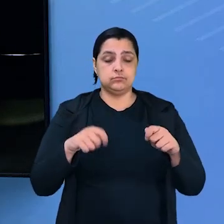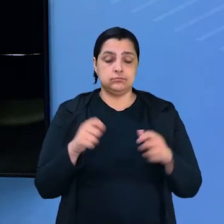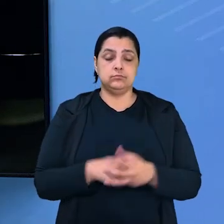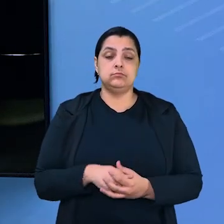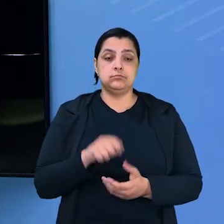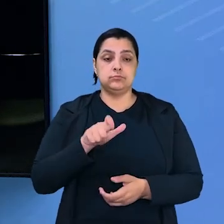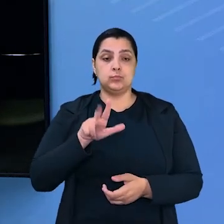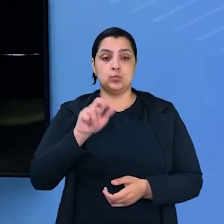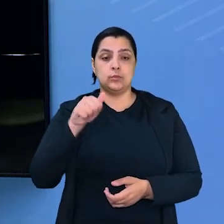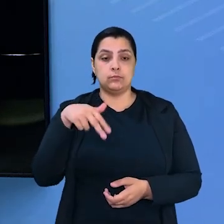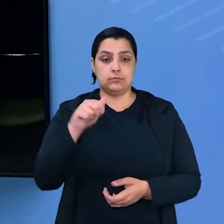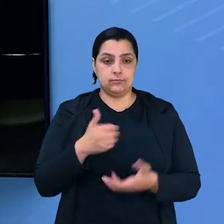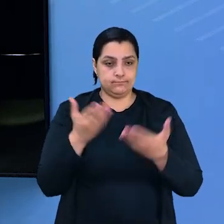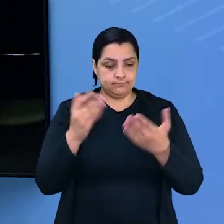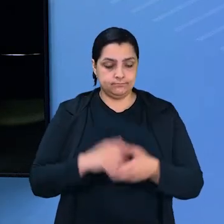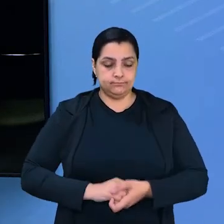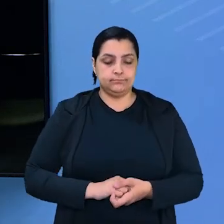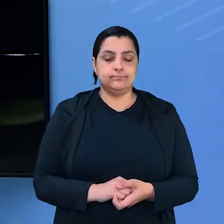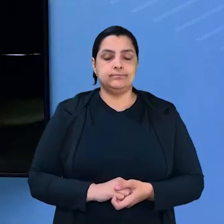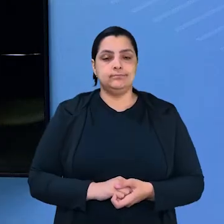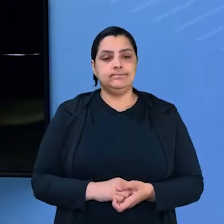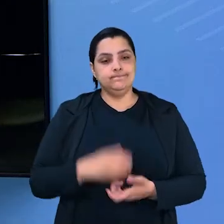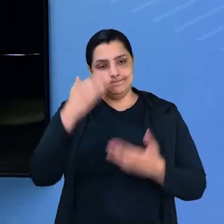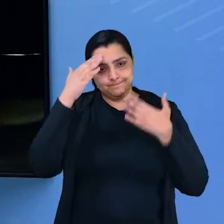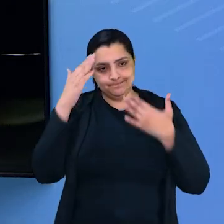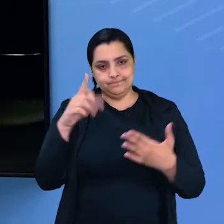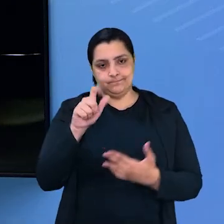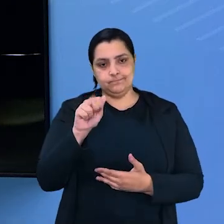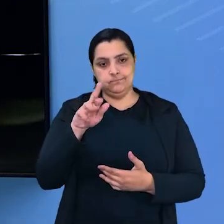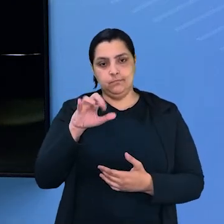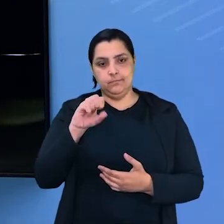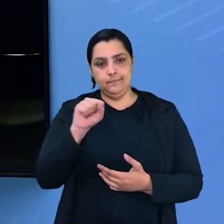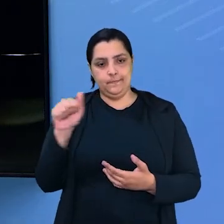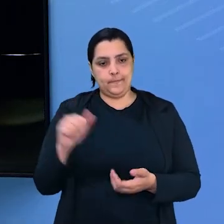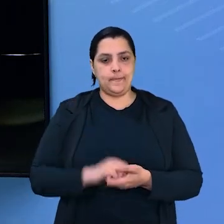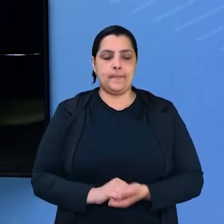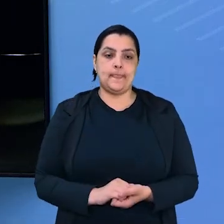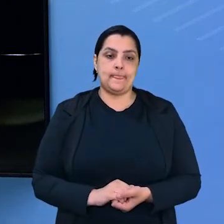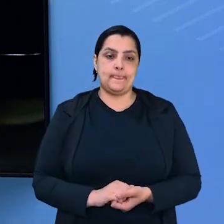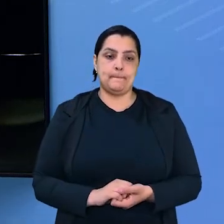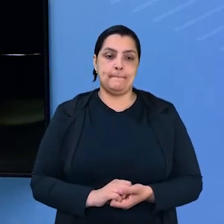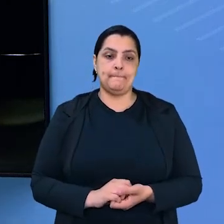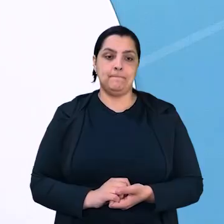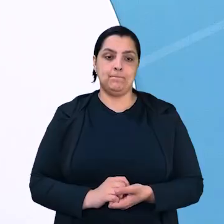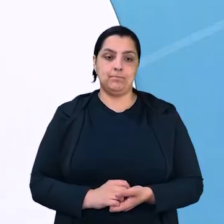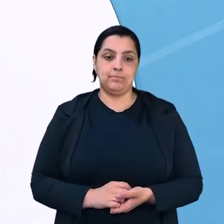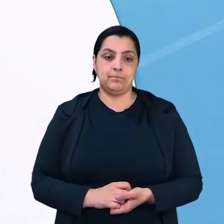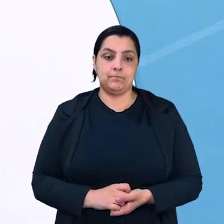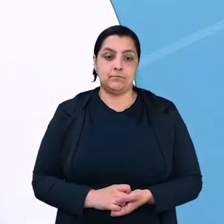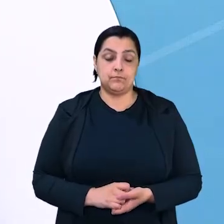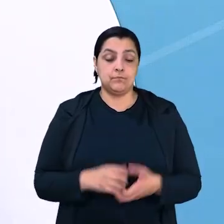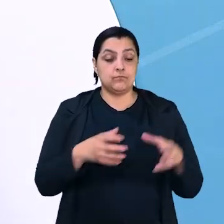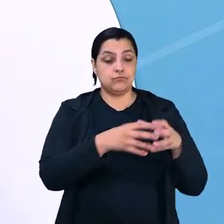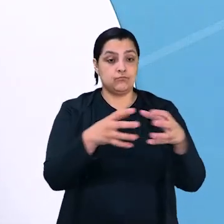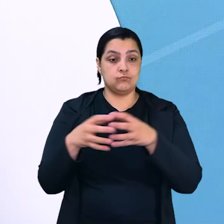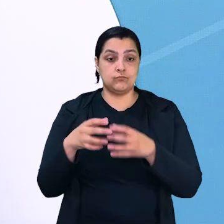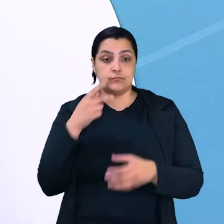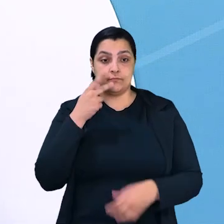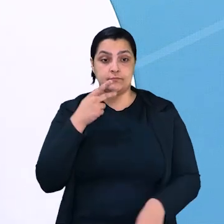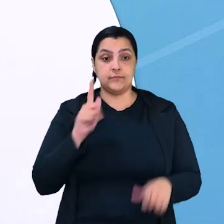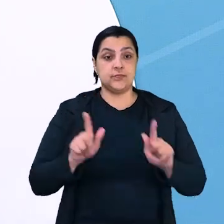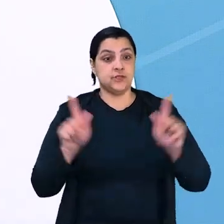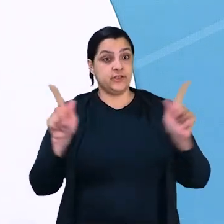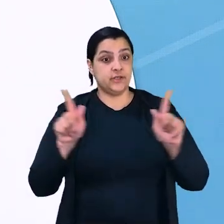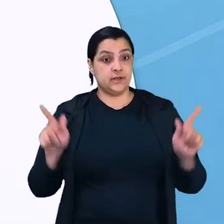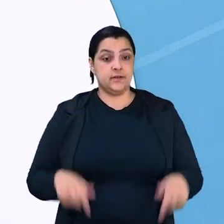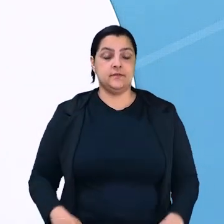cabe recurso. Luana, volto com você no estúdio. Tá certo, Larissa. Muito obrigada pelas informações. E a gente finaliza o giro de